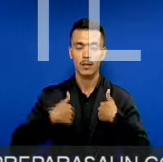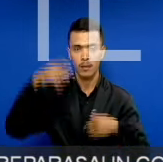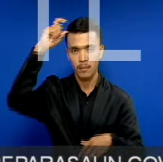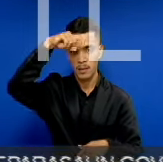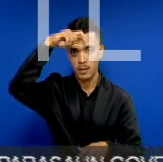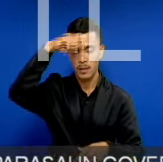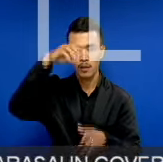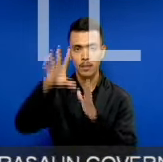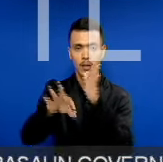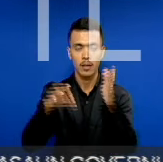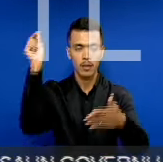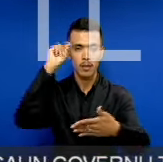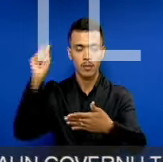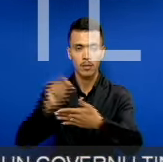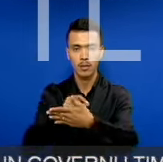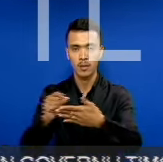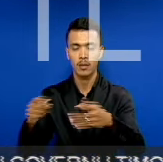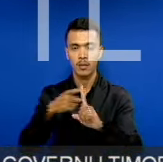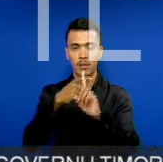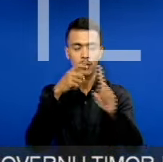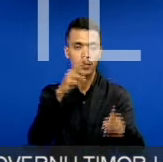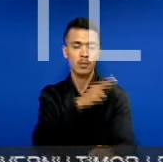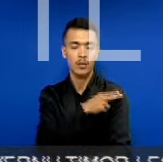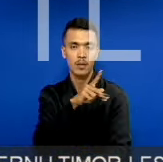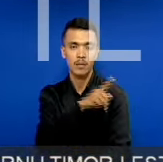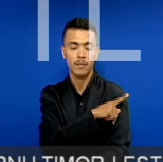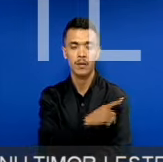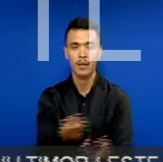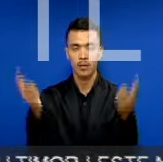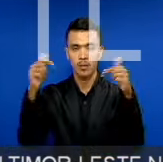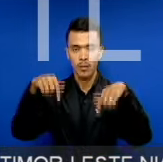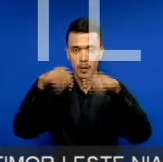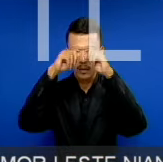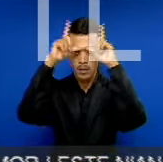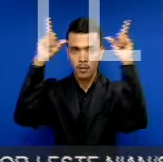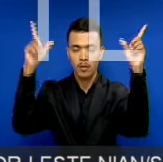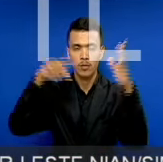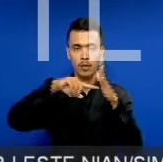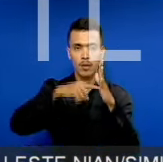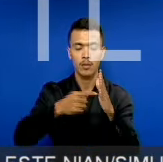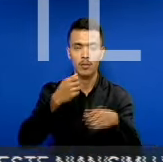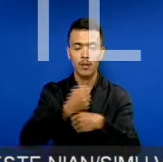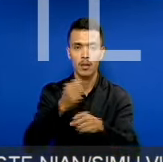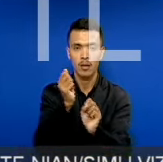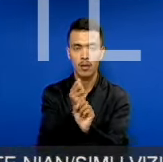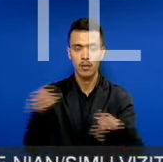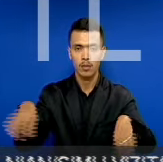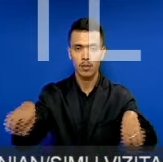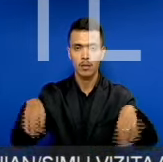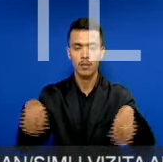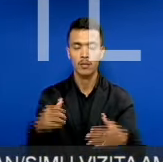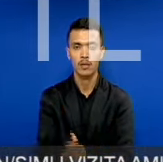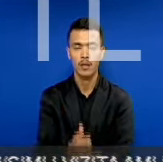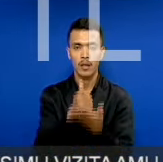retan contratação lusi na UNDP, se se tome Timor ato a rujar o serviço de terreno. Também ne tira ne, facilita